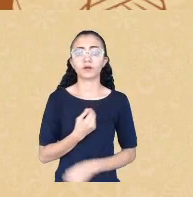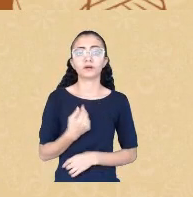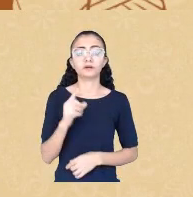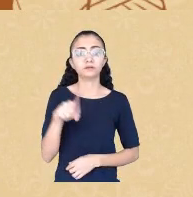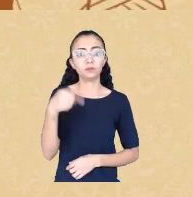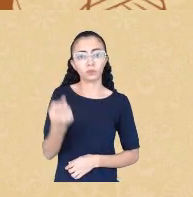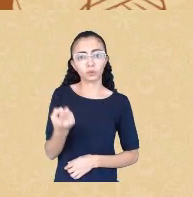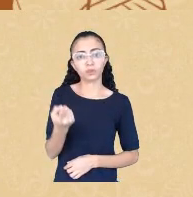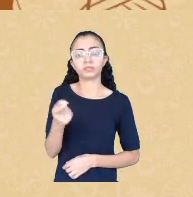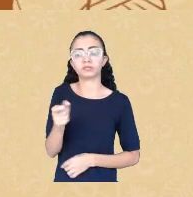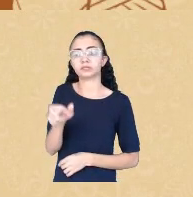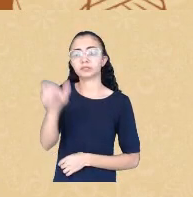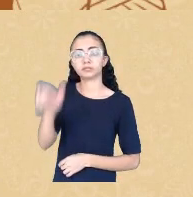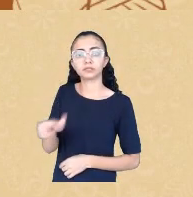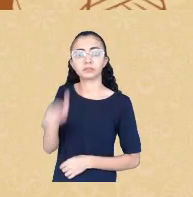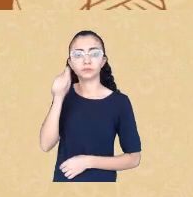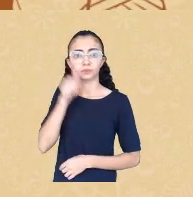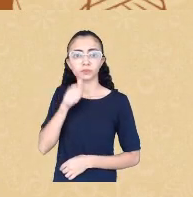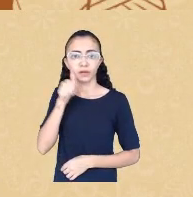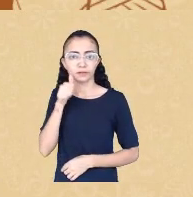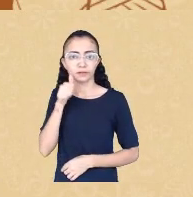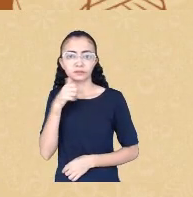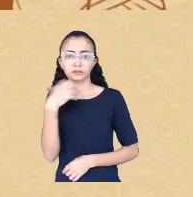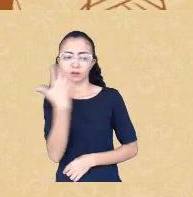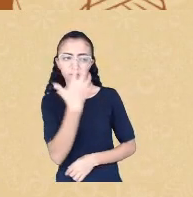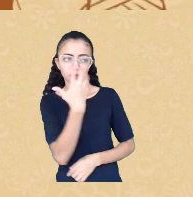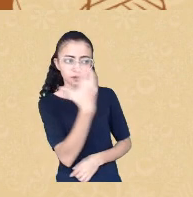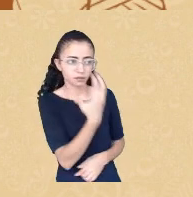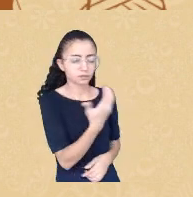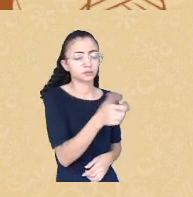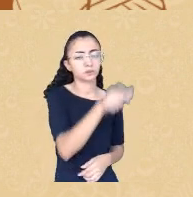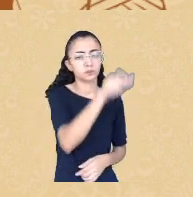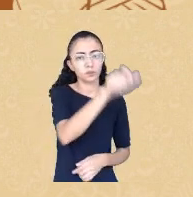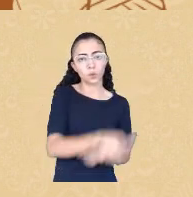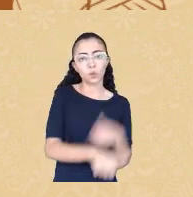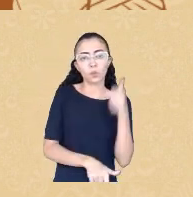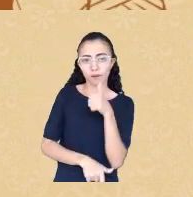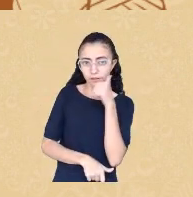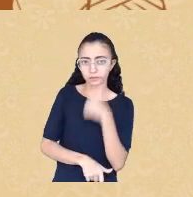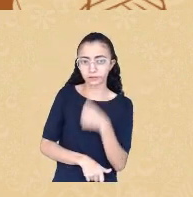mulheres atraídas por mulheres e